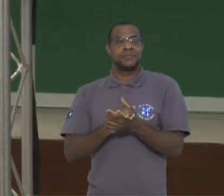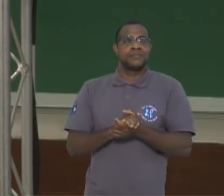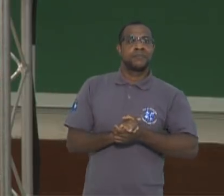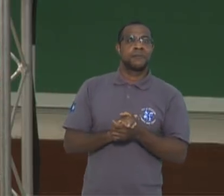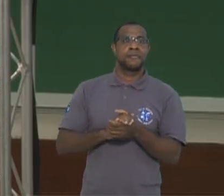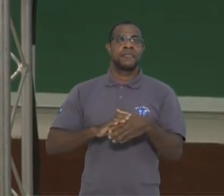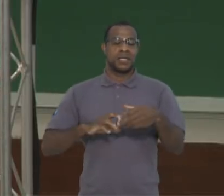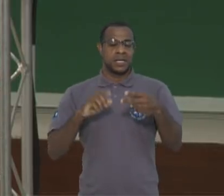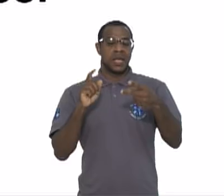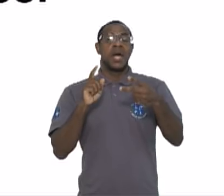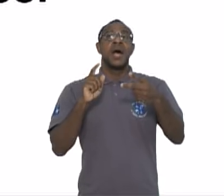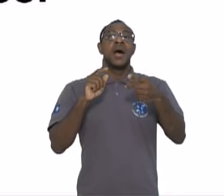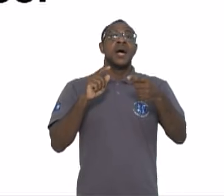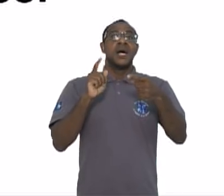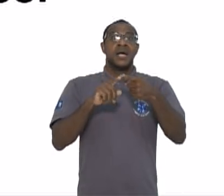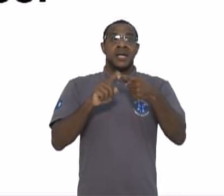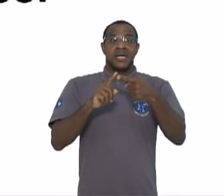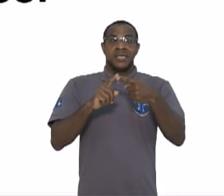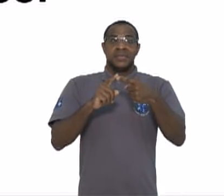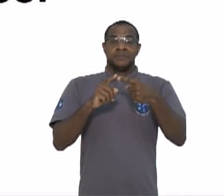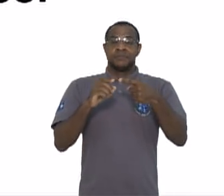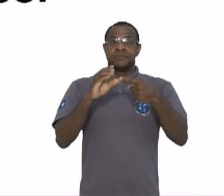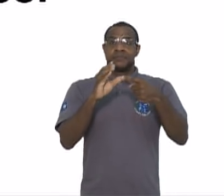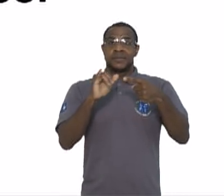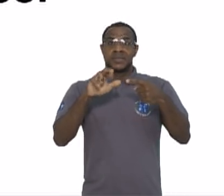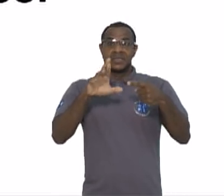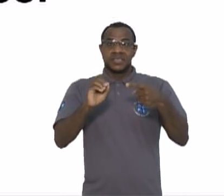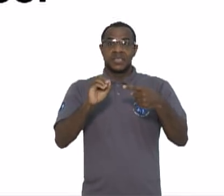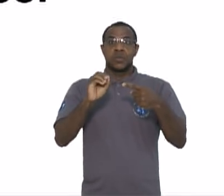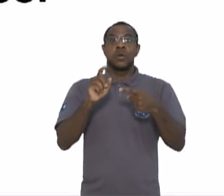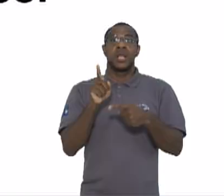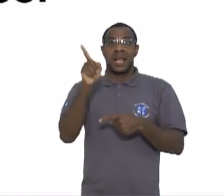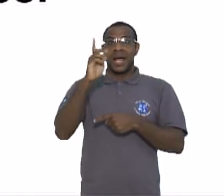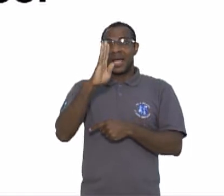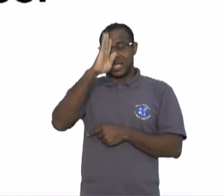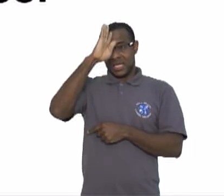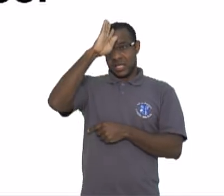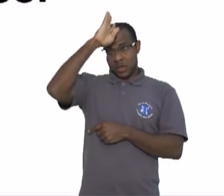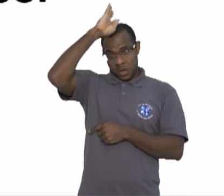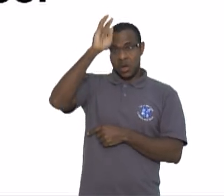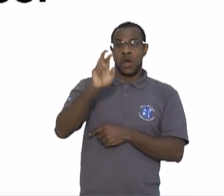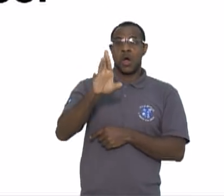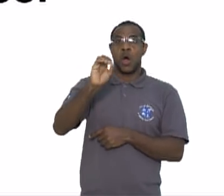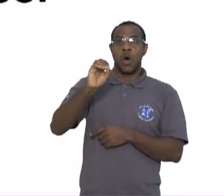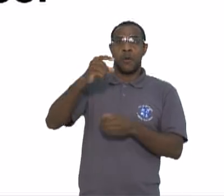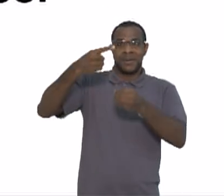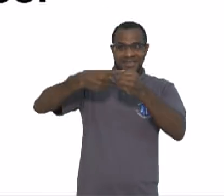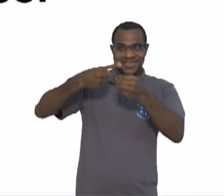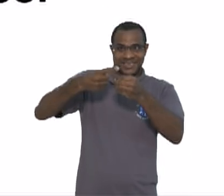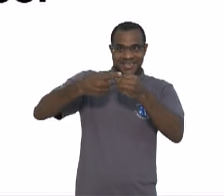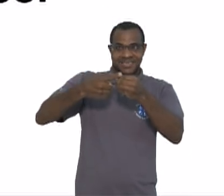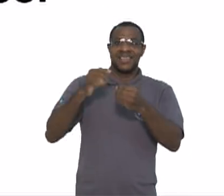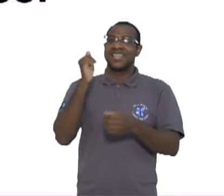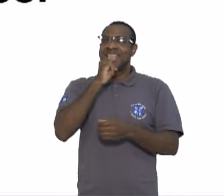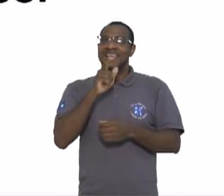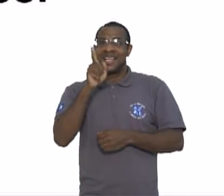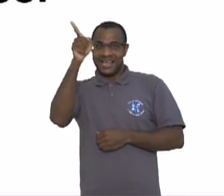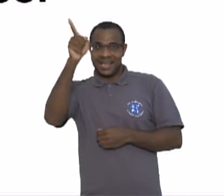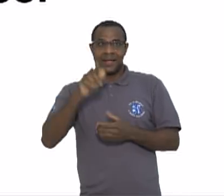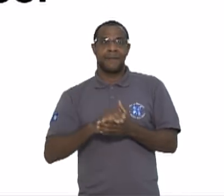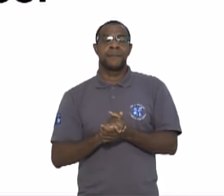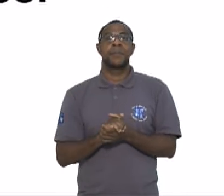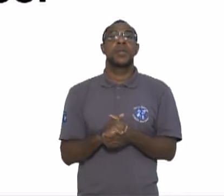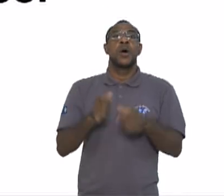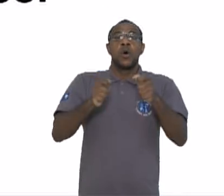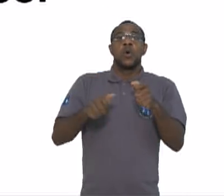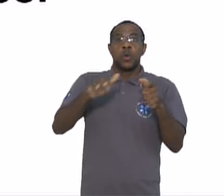Circo em Roma. Artistas variados, acrobatas, malabaristas, apresentações com animais. O local era o